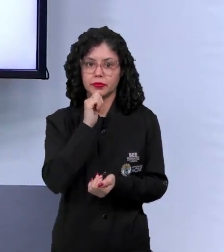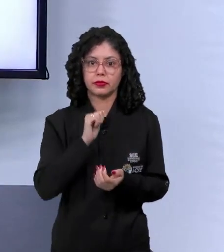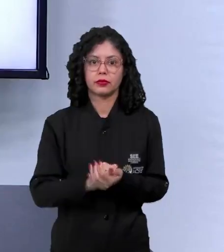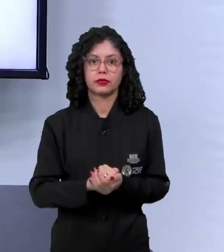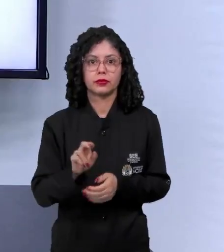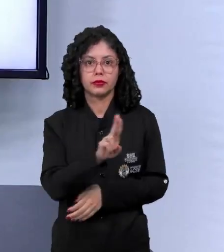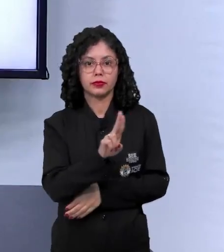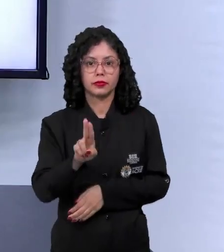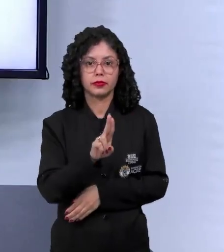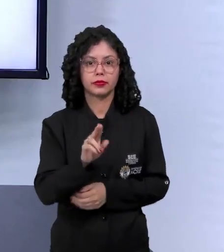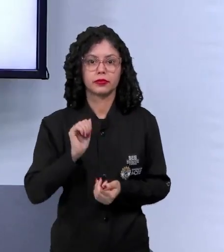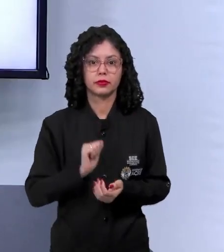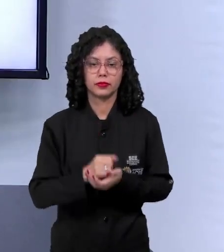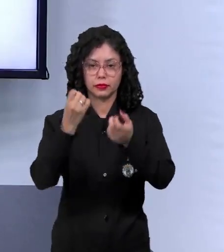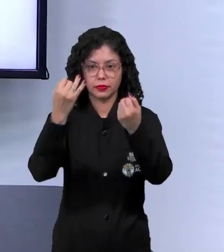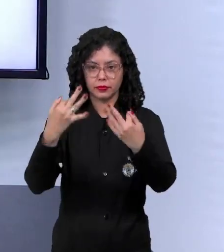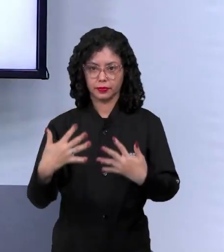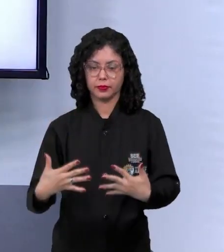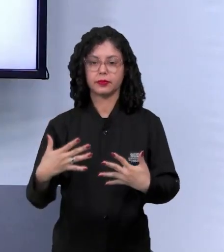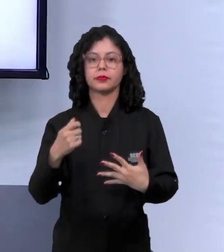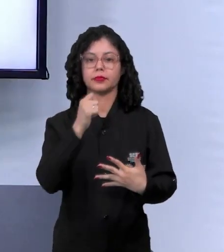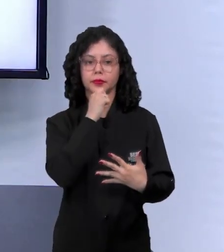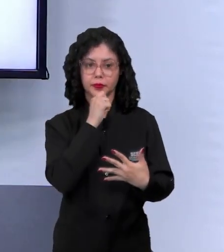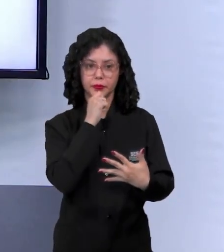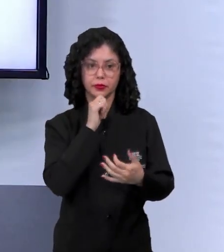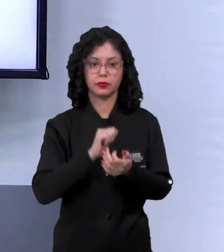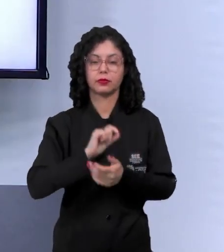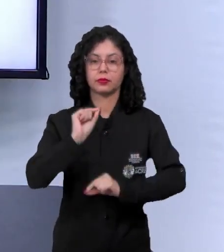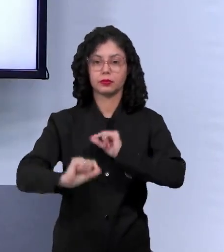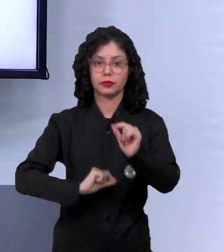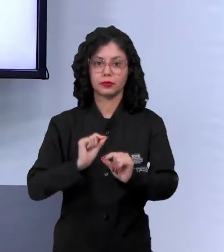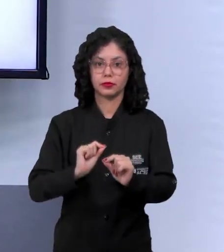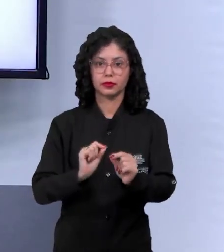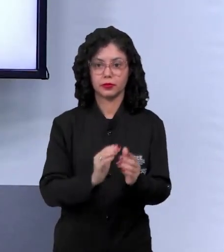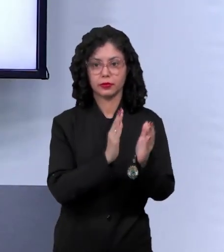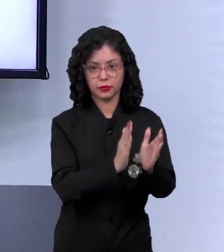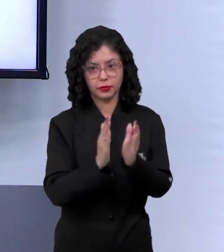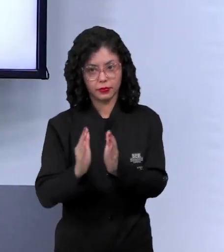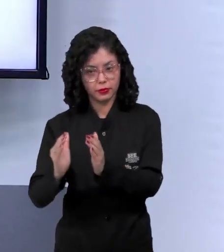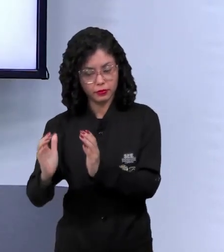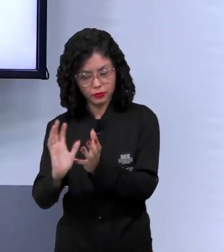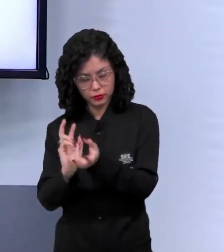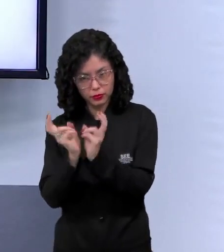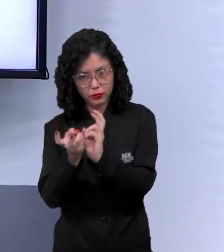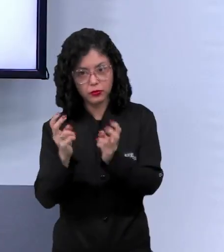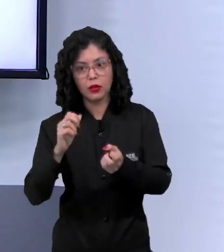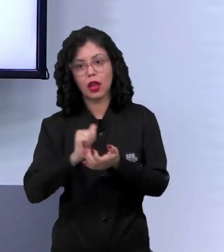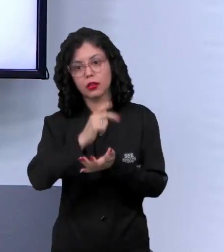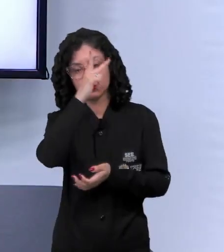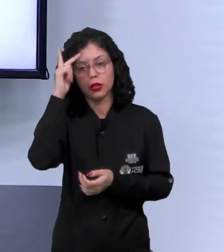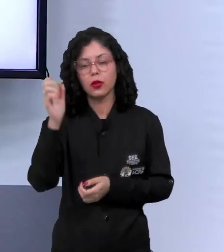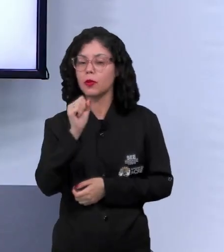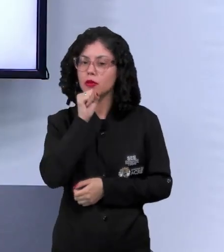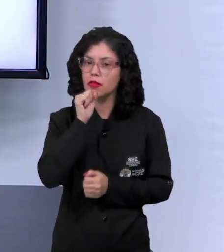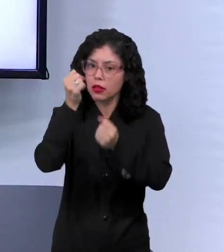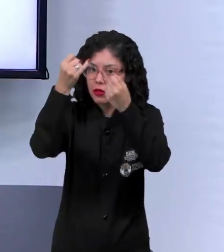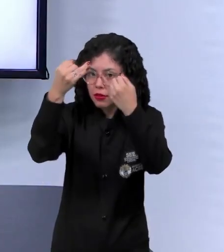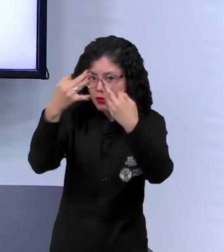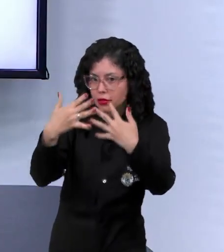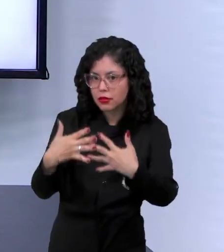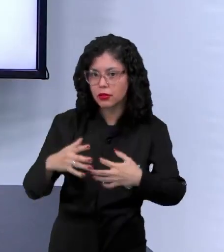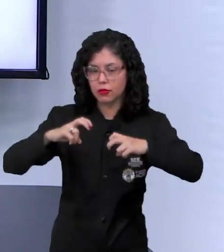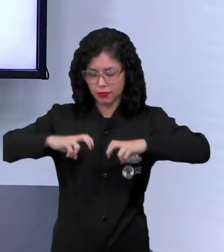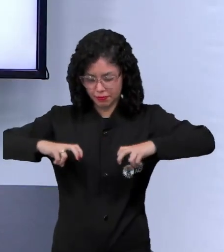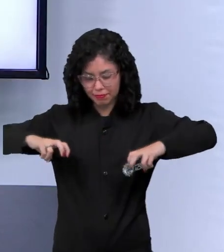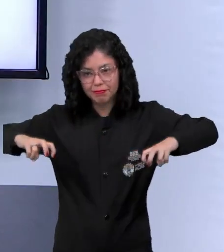a chamada contação de histórias, que eram rodas que os mais velhos iriam contar aos mais